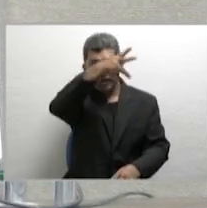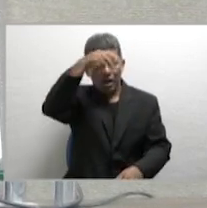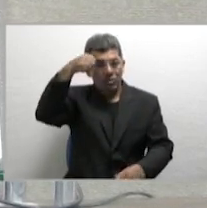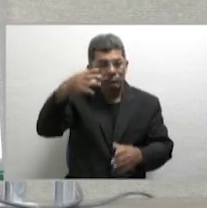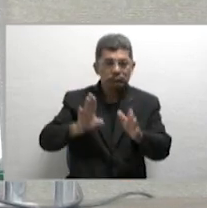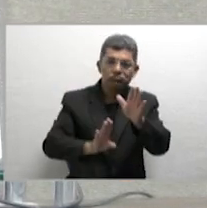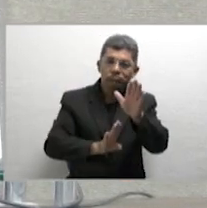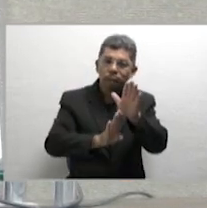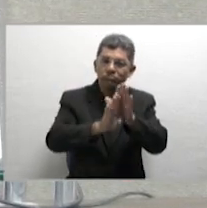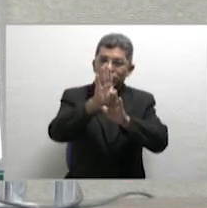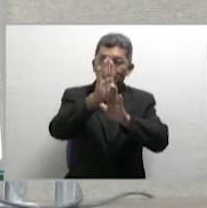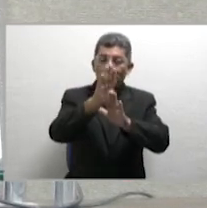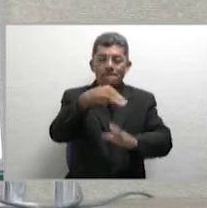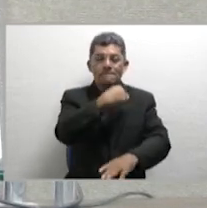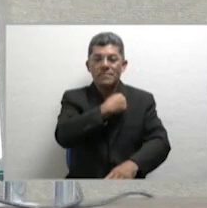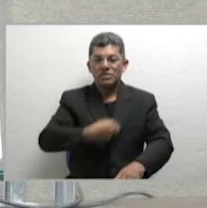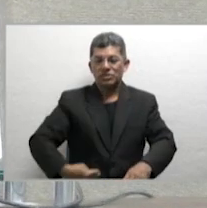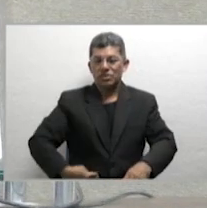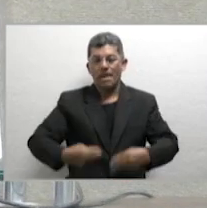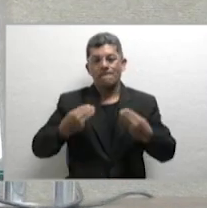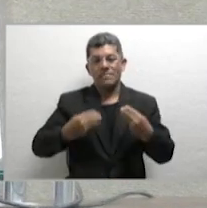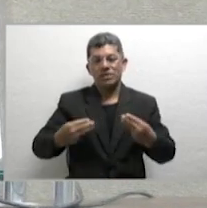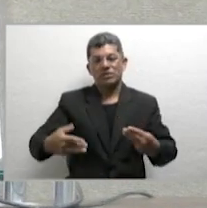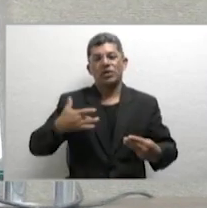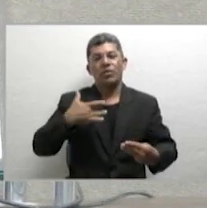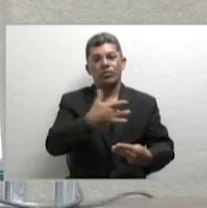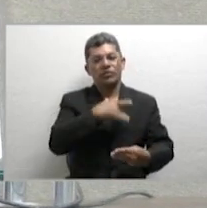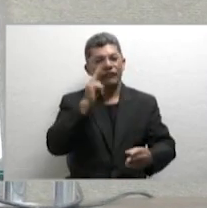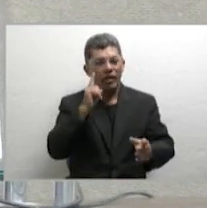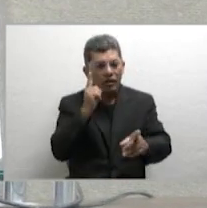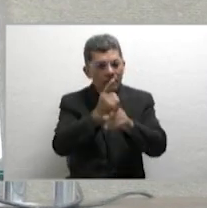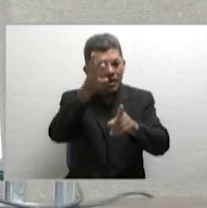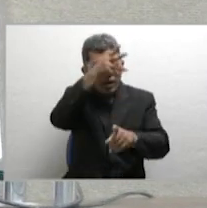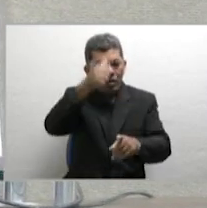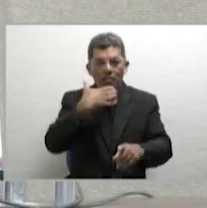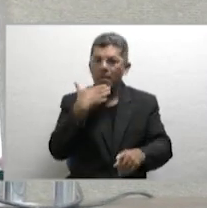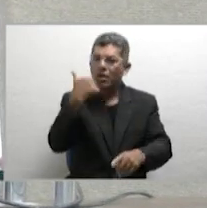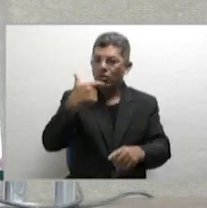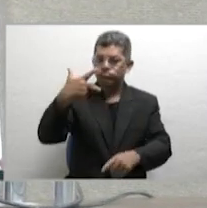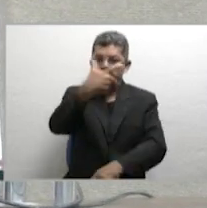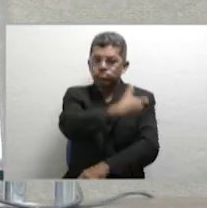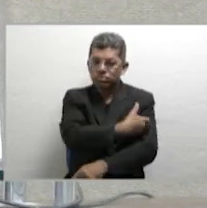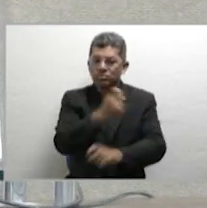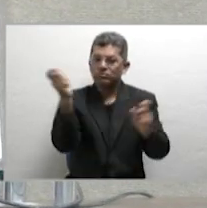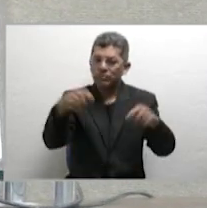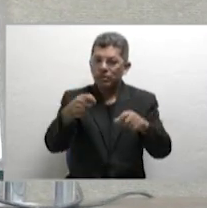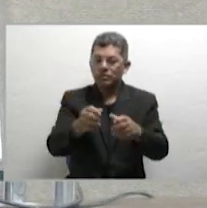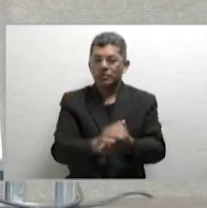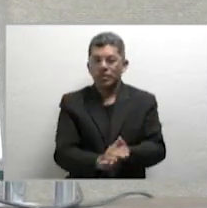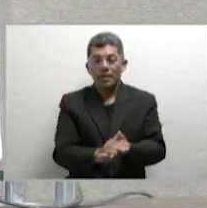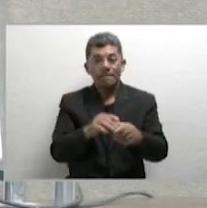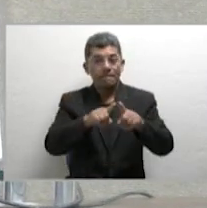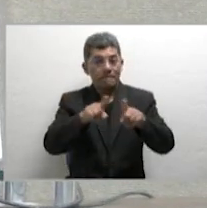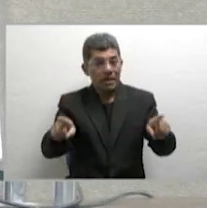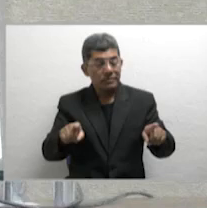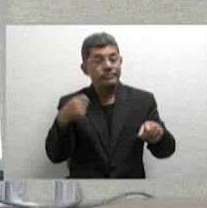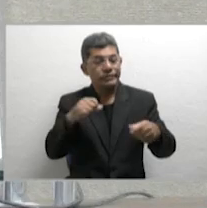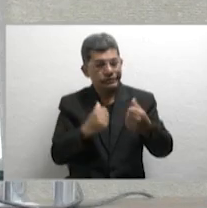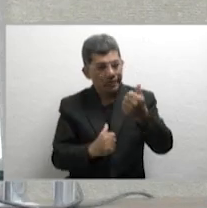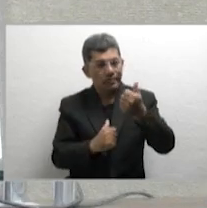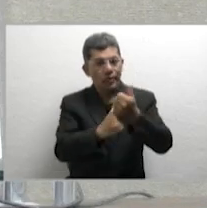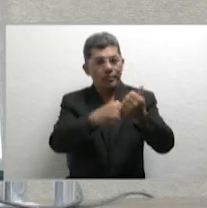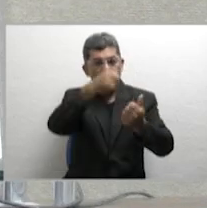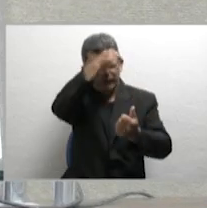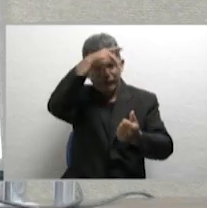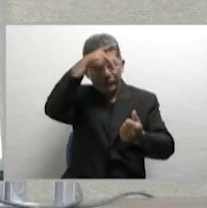é considerado pelo Ministério da Saúde a melhor saúde básica entre as capitais do Brasil, mas a gente sabe que sem o apoio da Prefeitura,